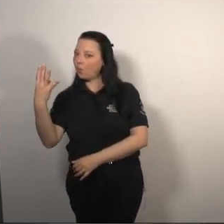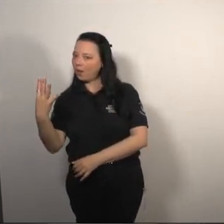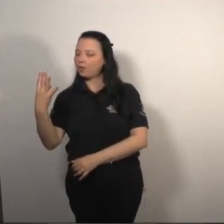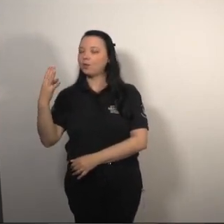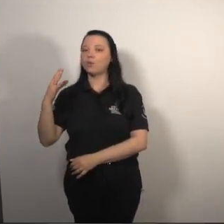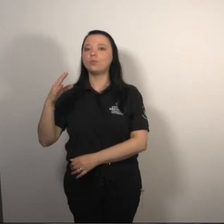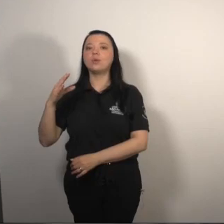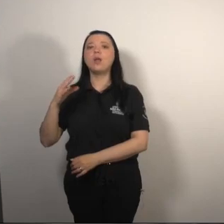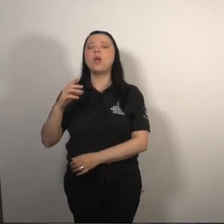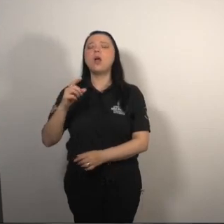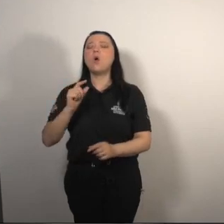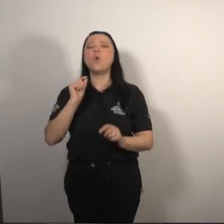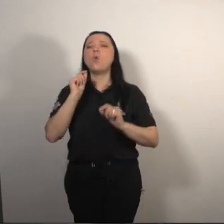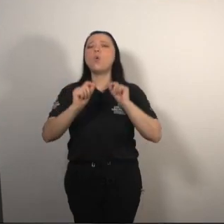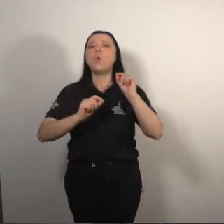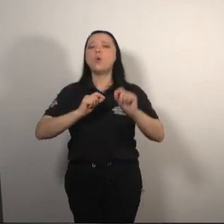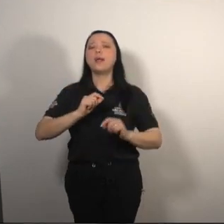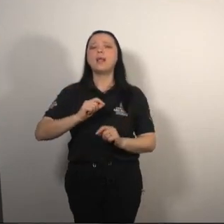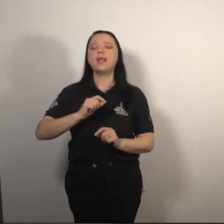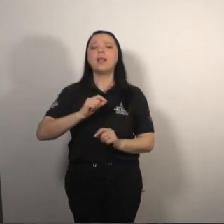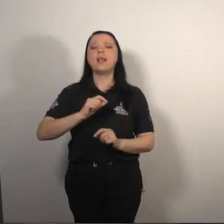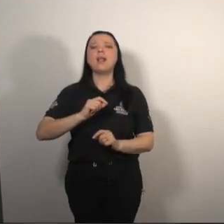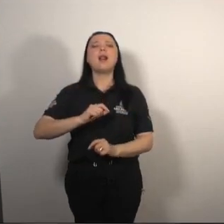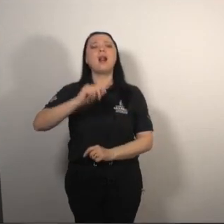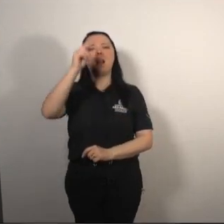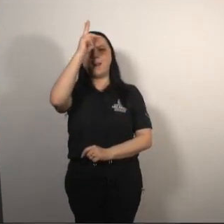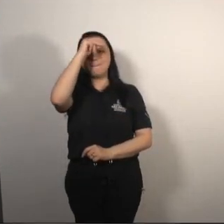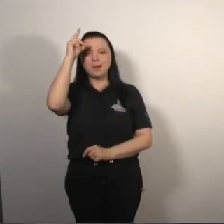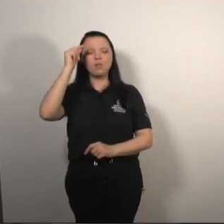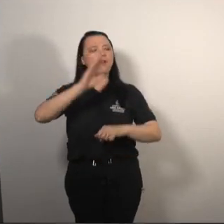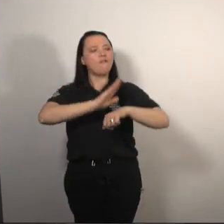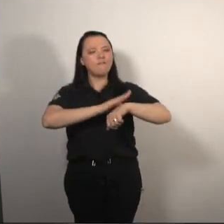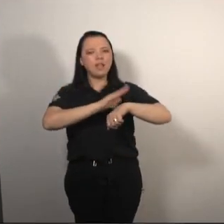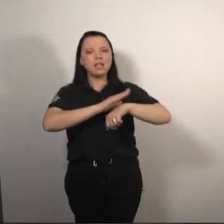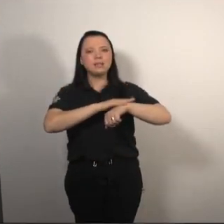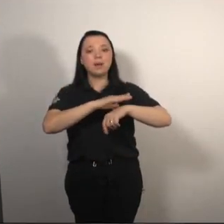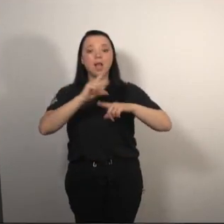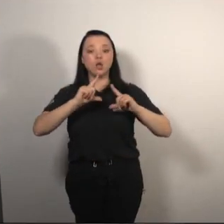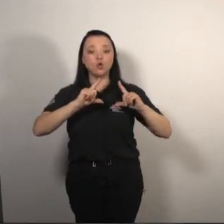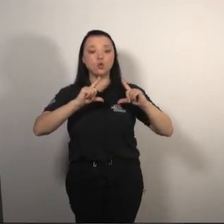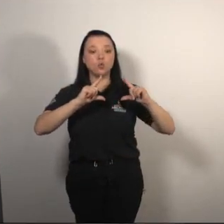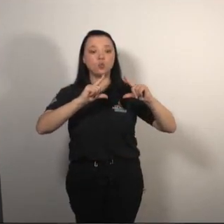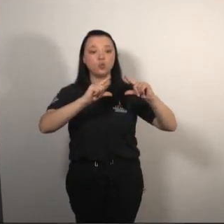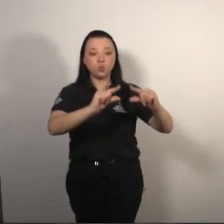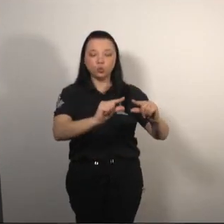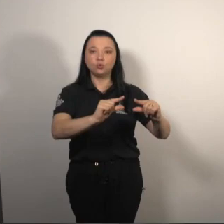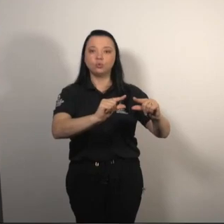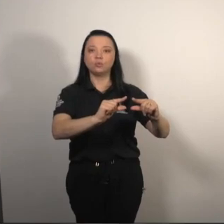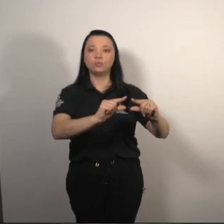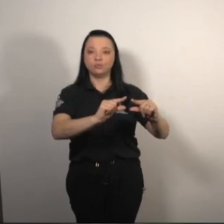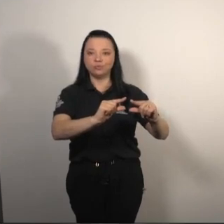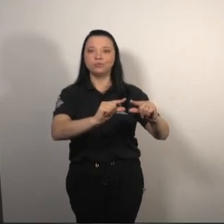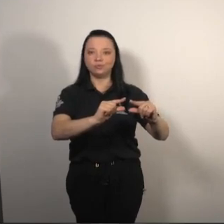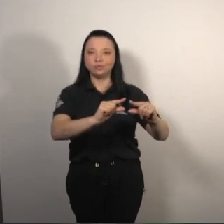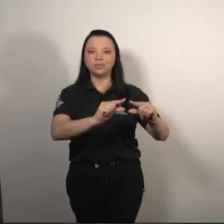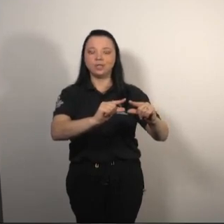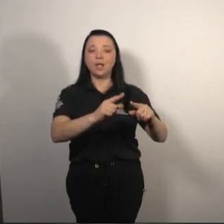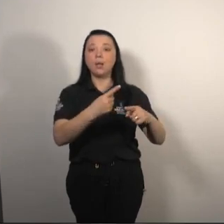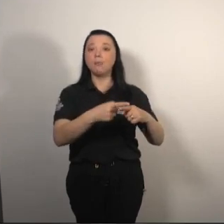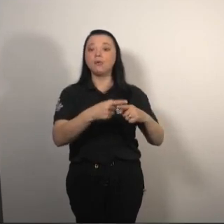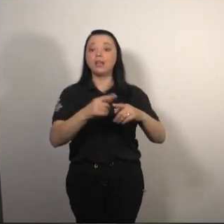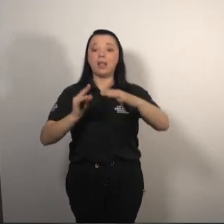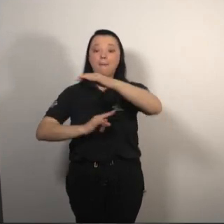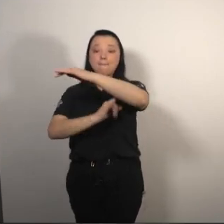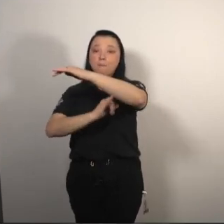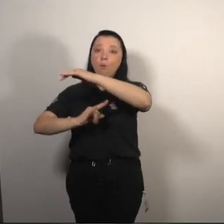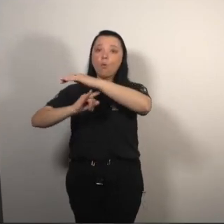que a Prefeitura tem feito para reduzir esses casos aqui na cidade de São Paulo, que a gente sabe que causam danos à estrutura das